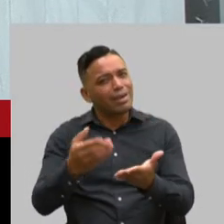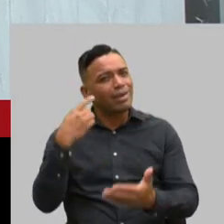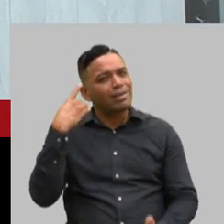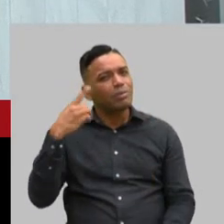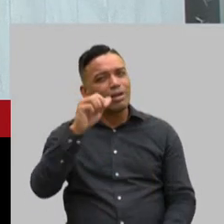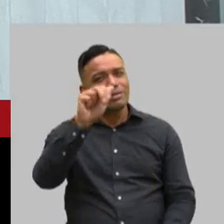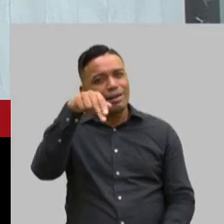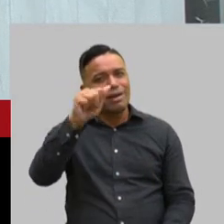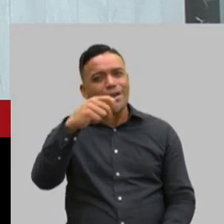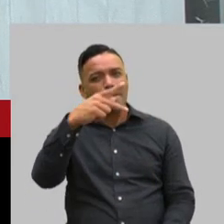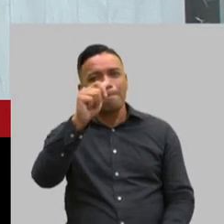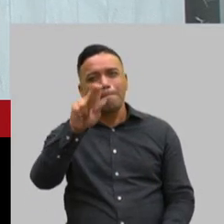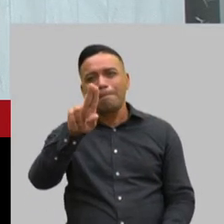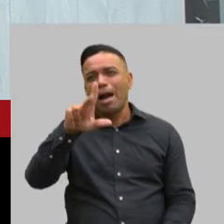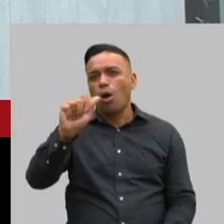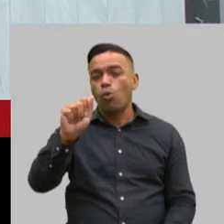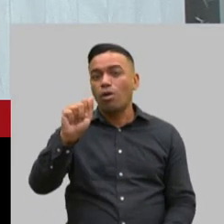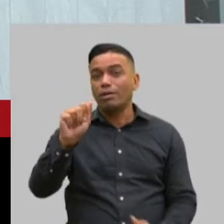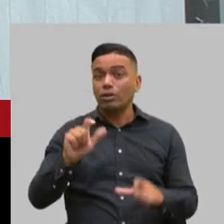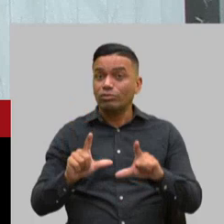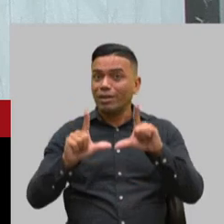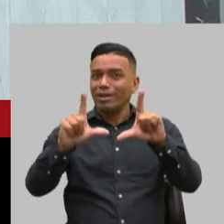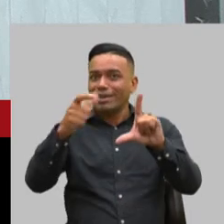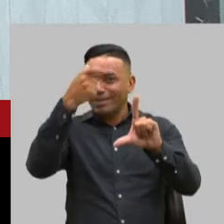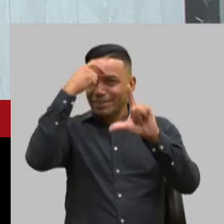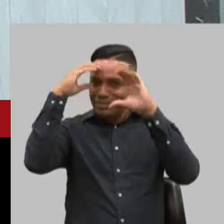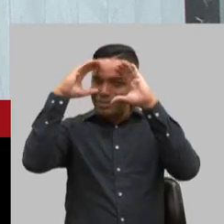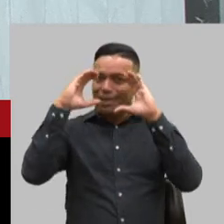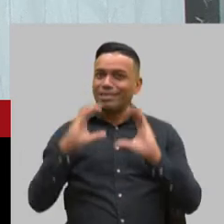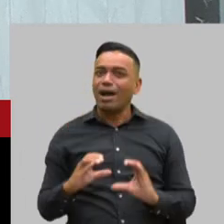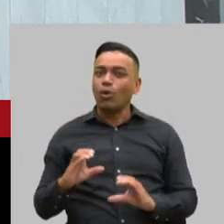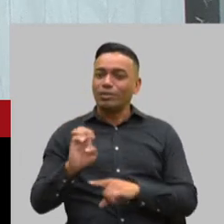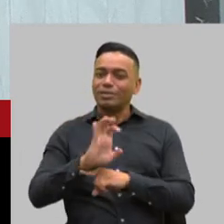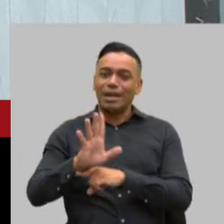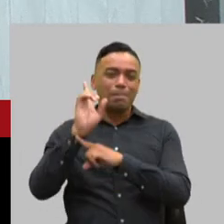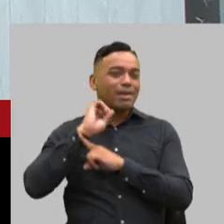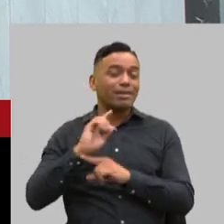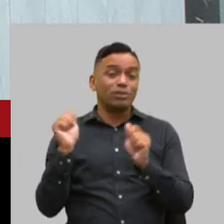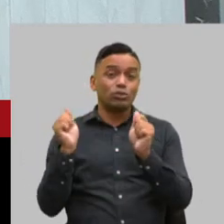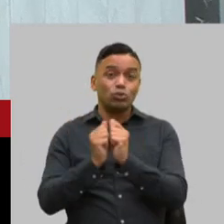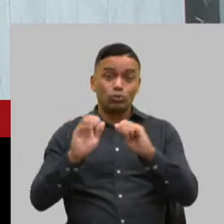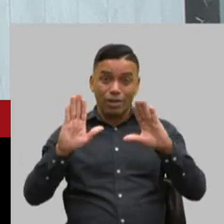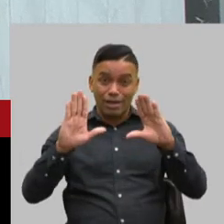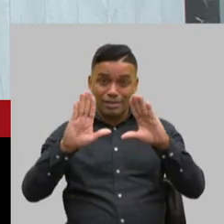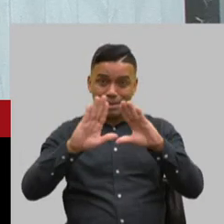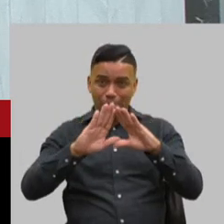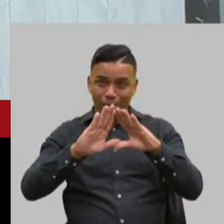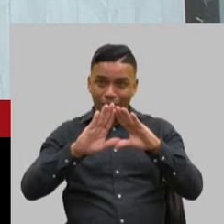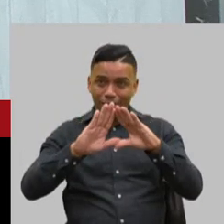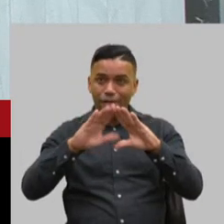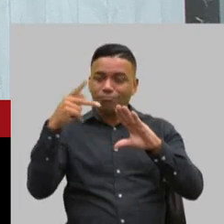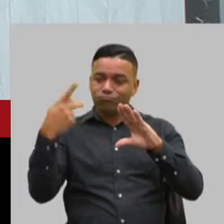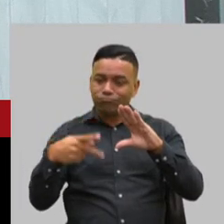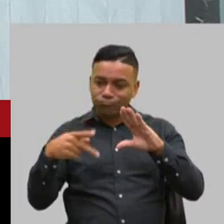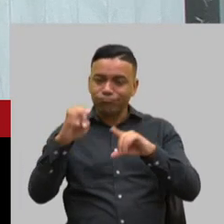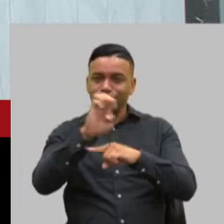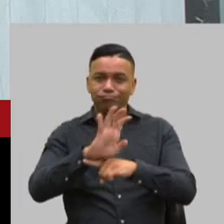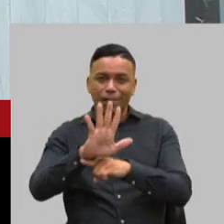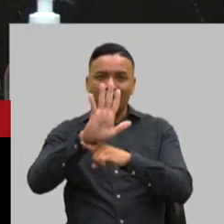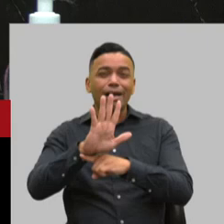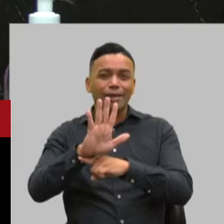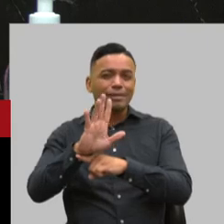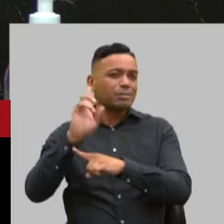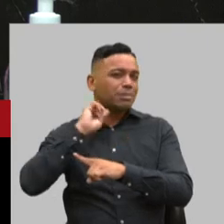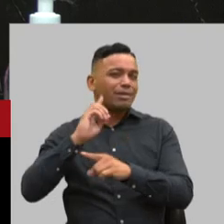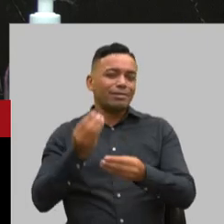de cidadão mineiro que você, juntamente com a Assembleia Legislativa do Estado de Minas Gerais, concederam, você também,